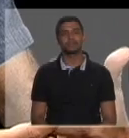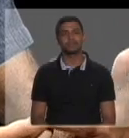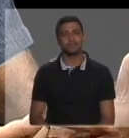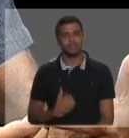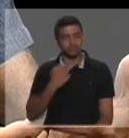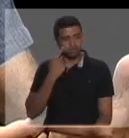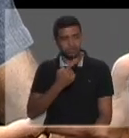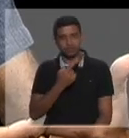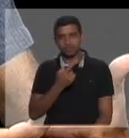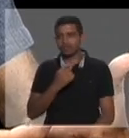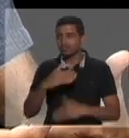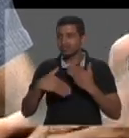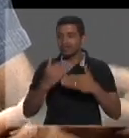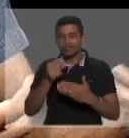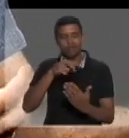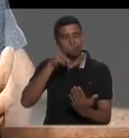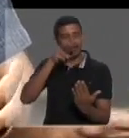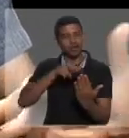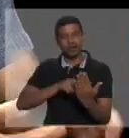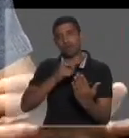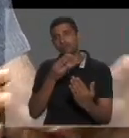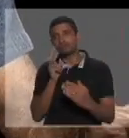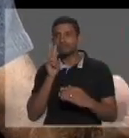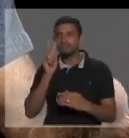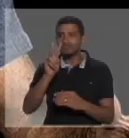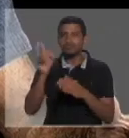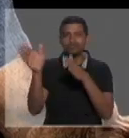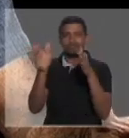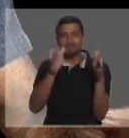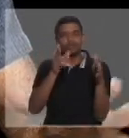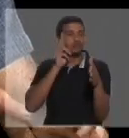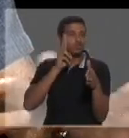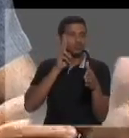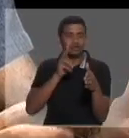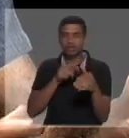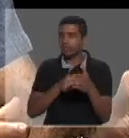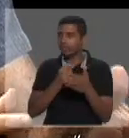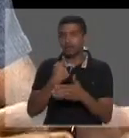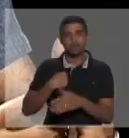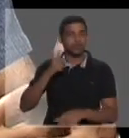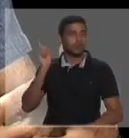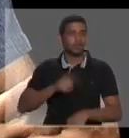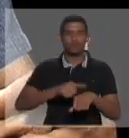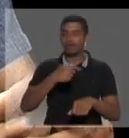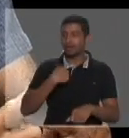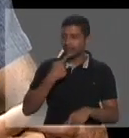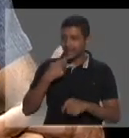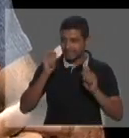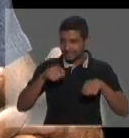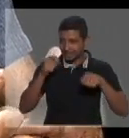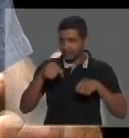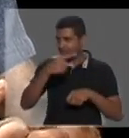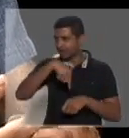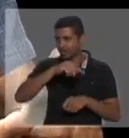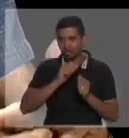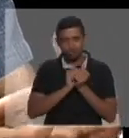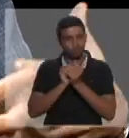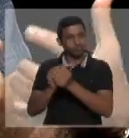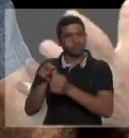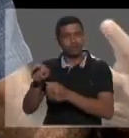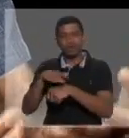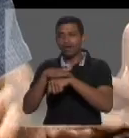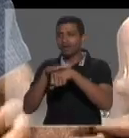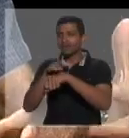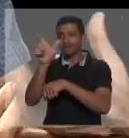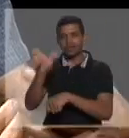conhece essa história, a primeira coisa que a gente fez, falei, Sidney, podemos ir lá conversar com o seu Aloysio